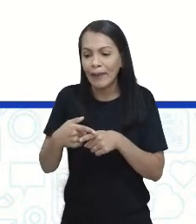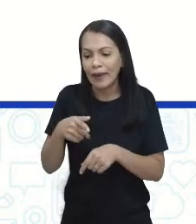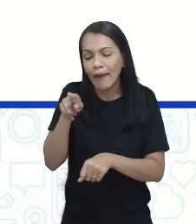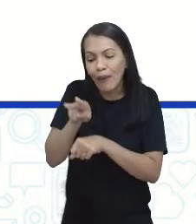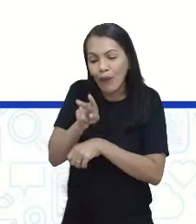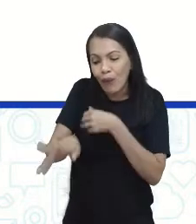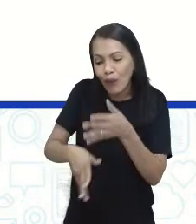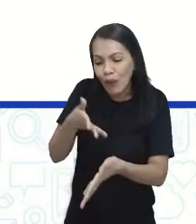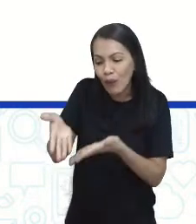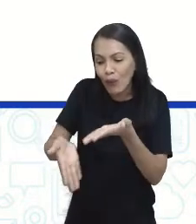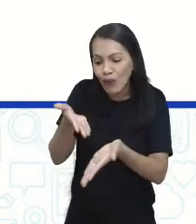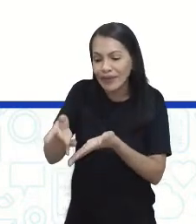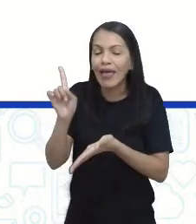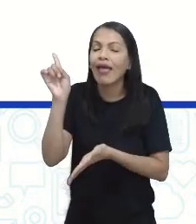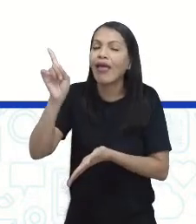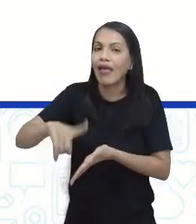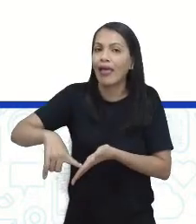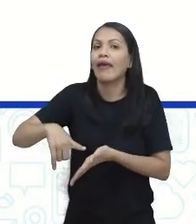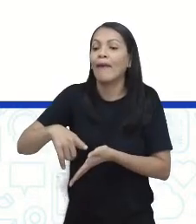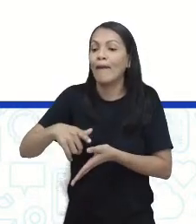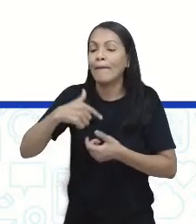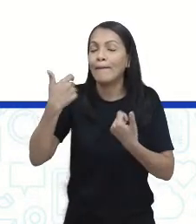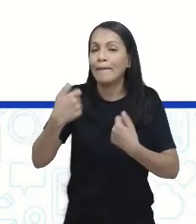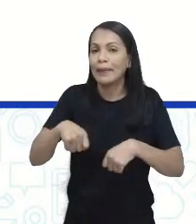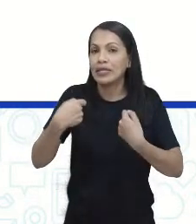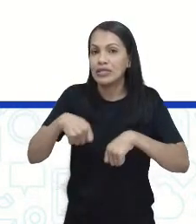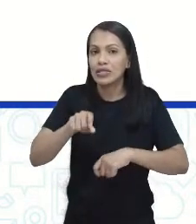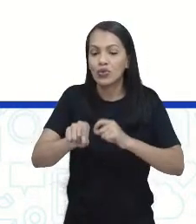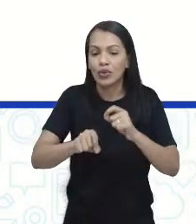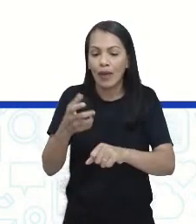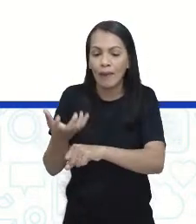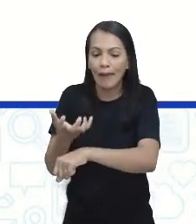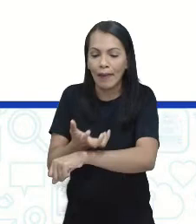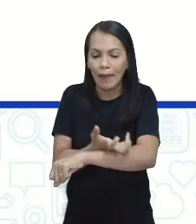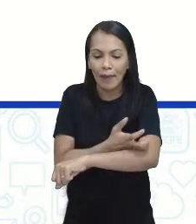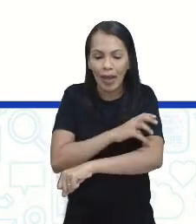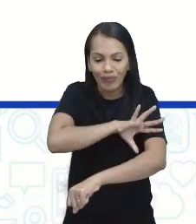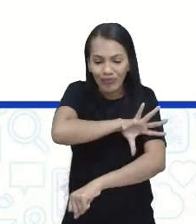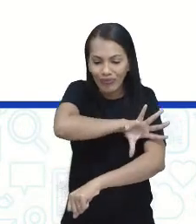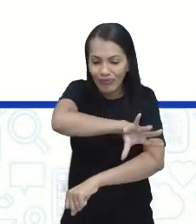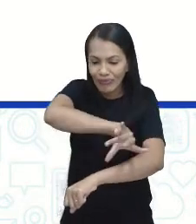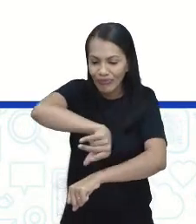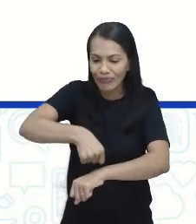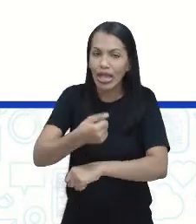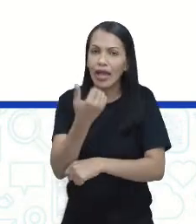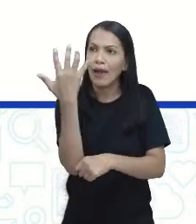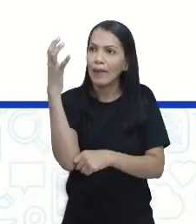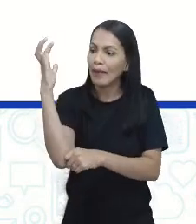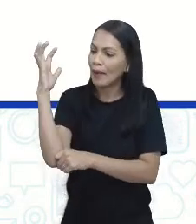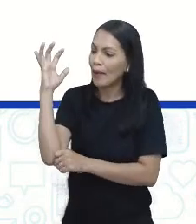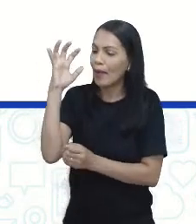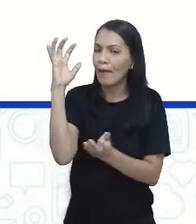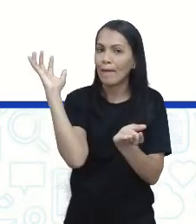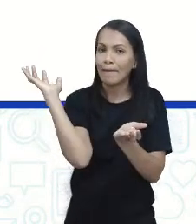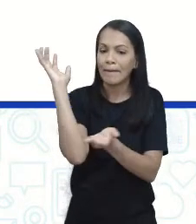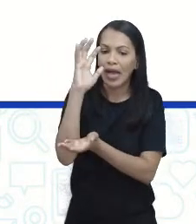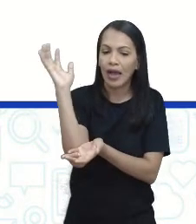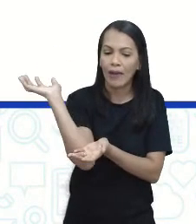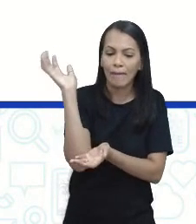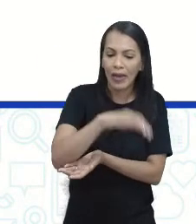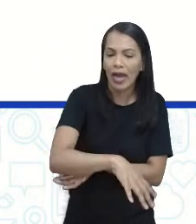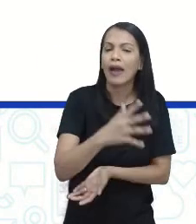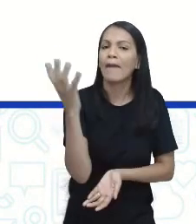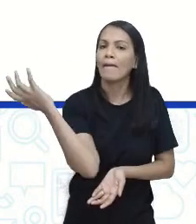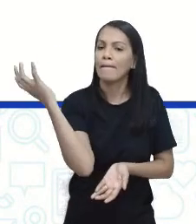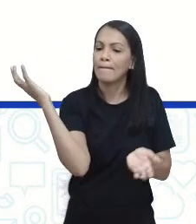Carbono. Então, isso chama de sequestro de carbono, tá? Quando a gente destrói as matas, a gente diminui esse sequestro de carbono que as plantas